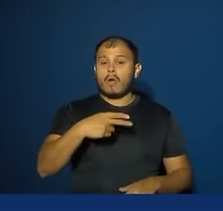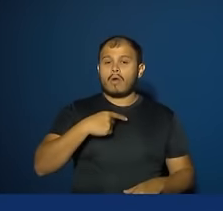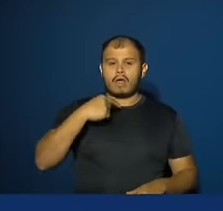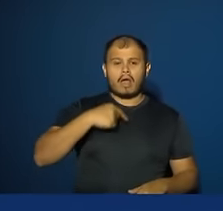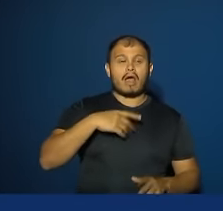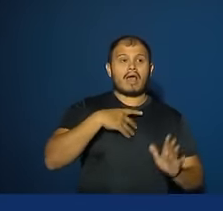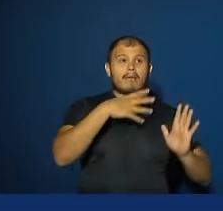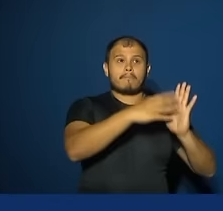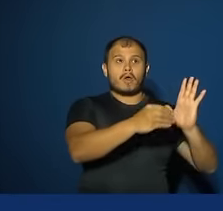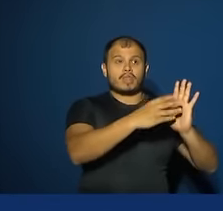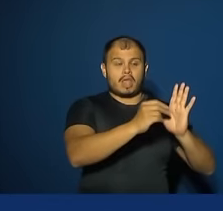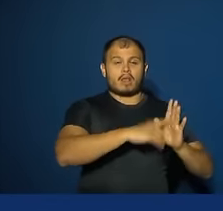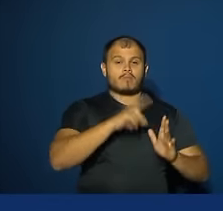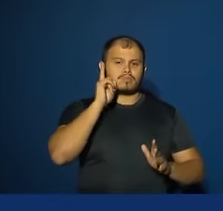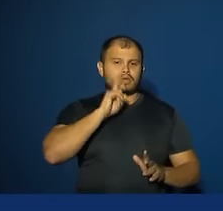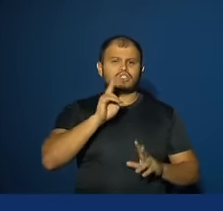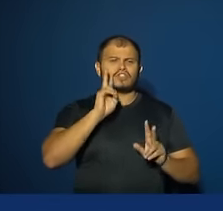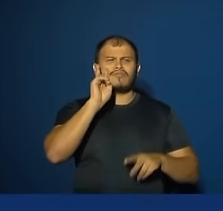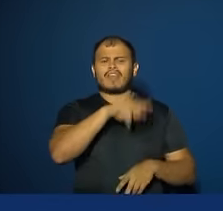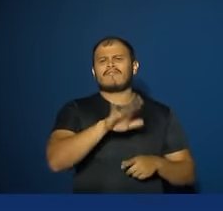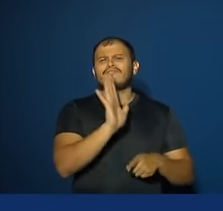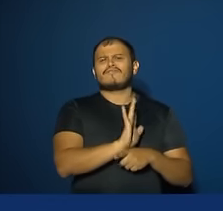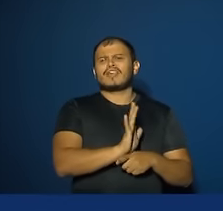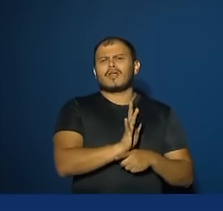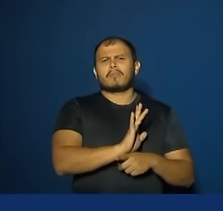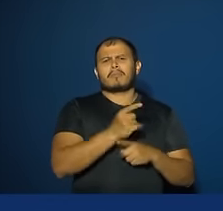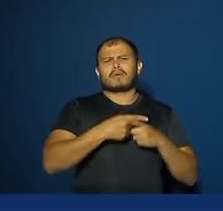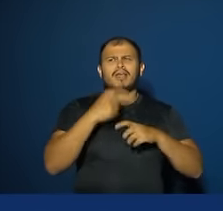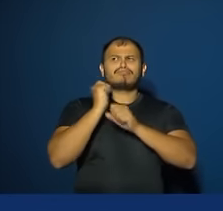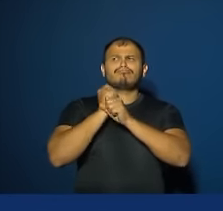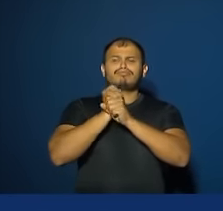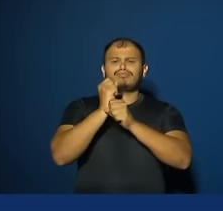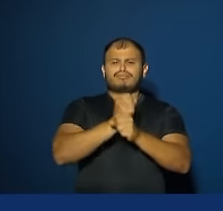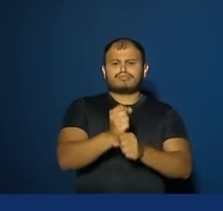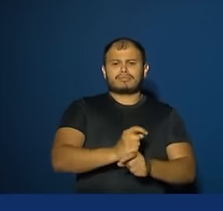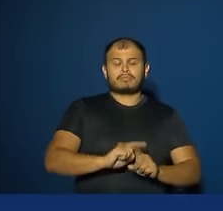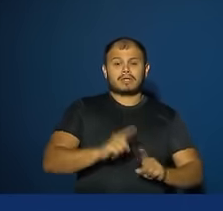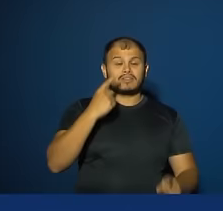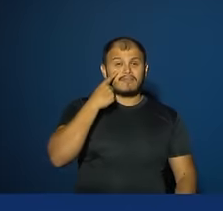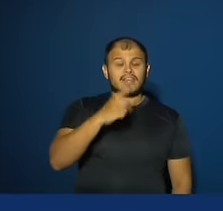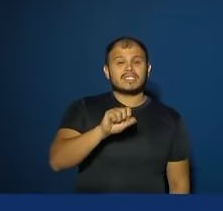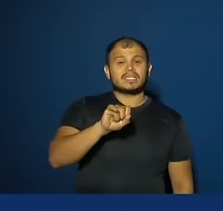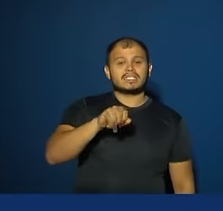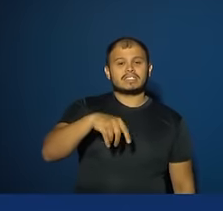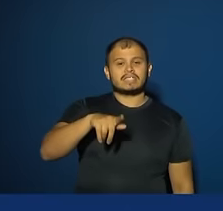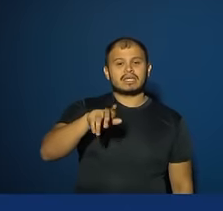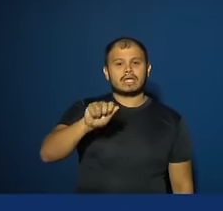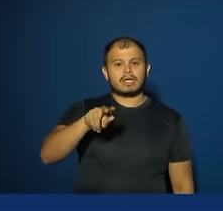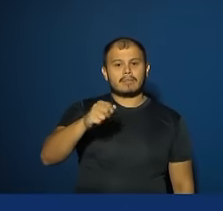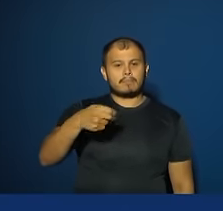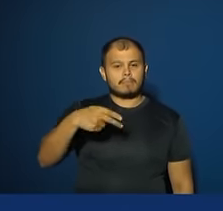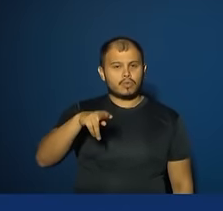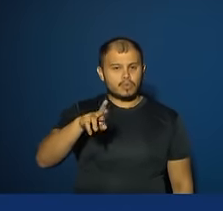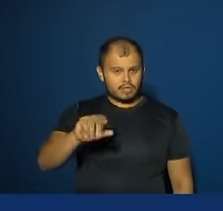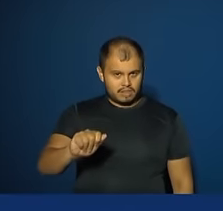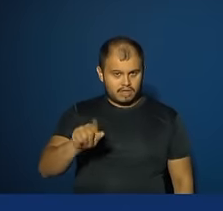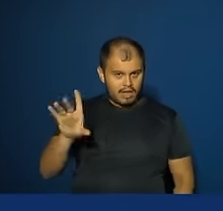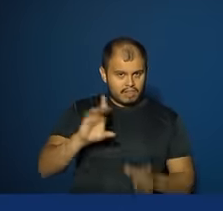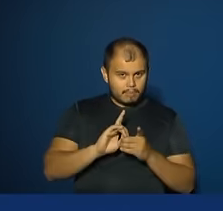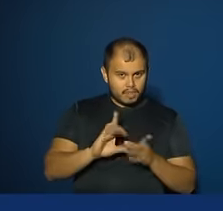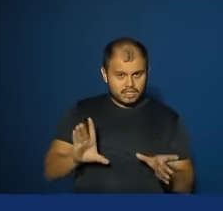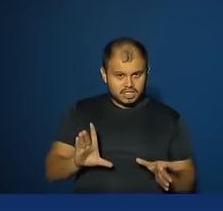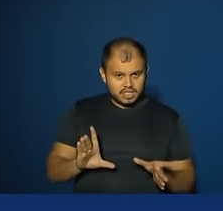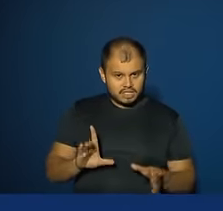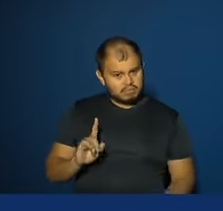é o nosso modelo a gente viu muito filme de Hollywood ao longo do tempo agora olha o sucesso Singapura aquilo ali é uma democracia